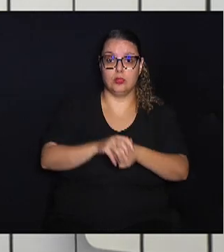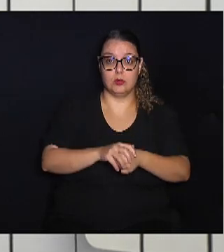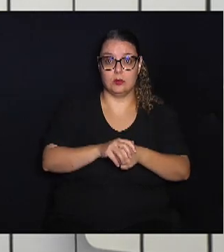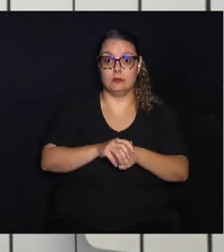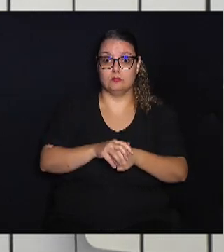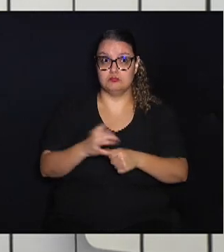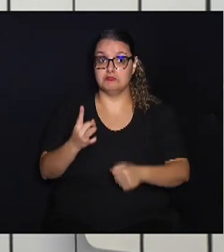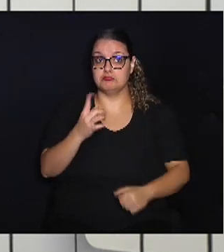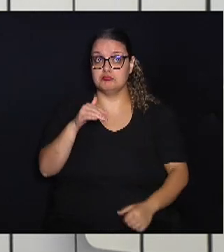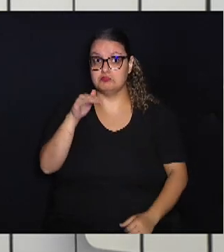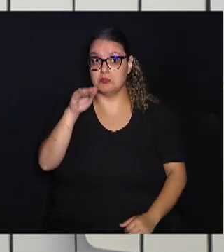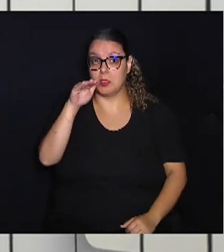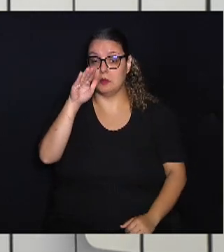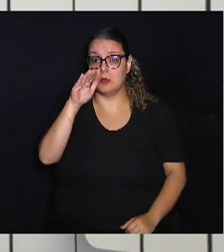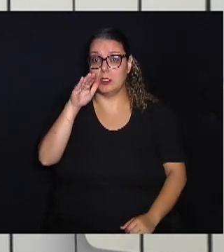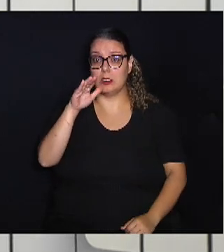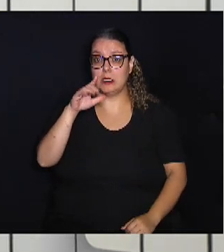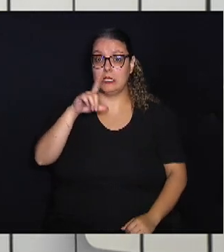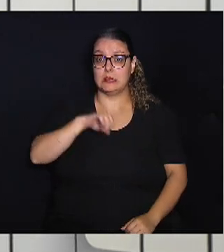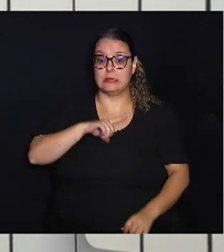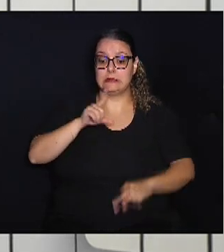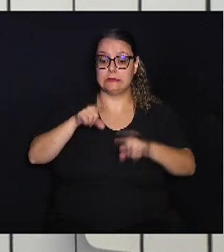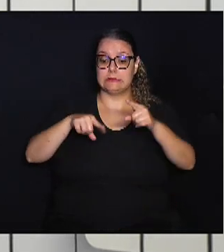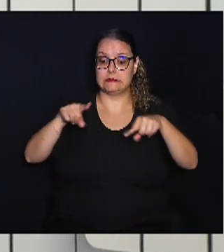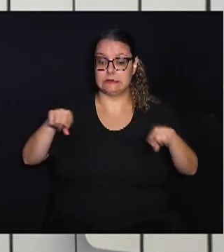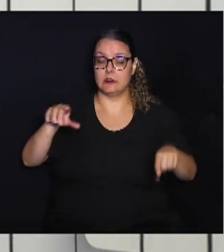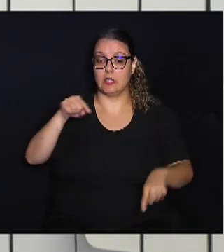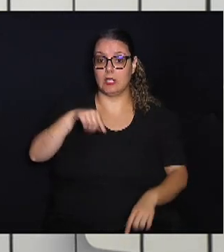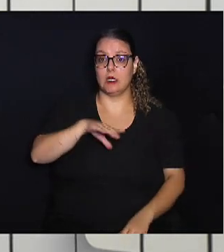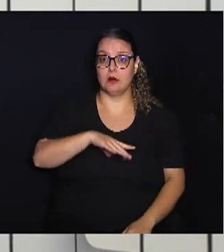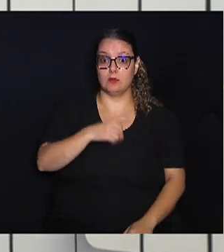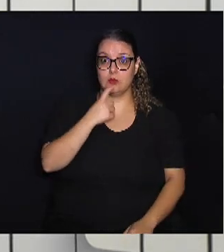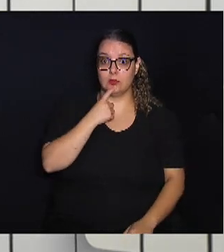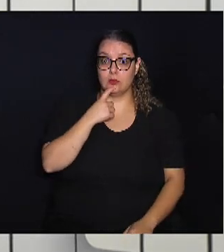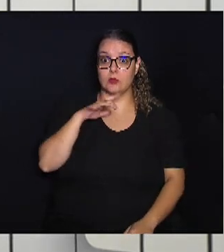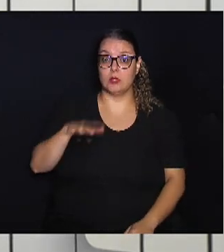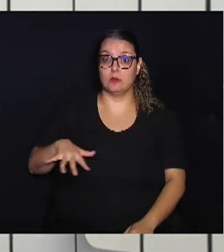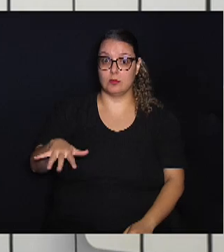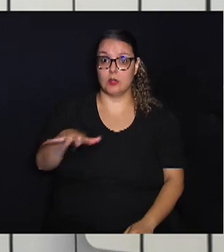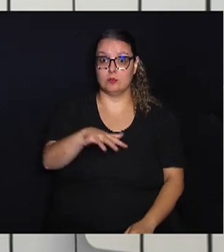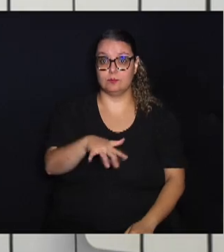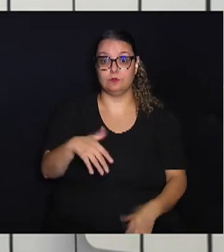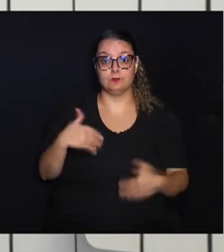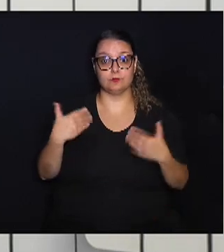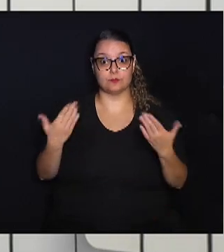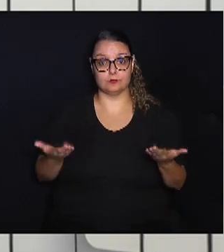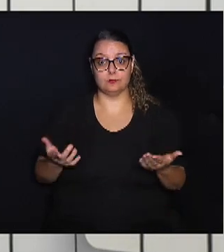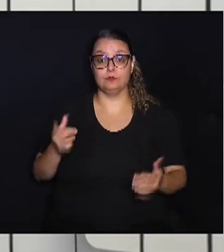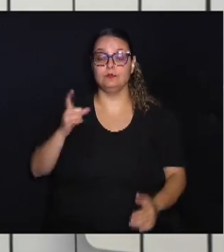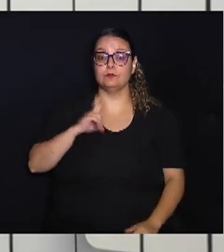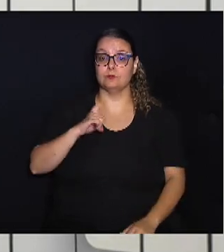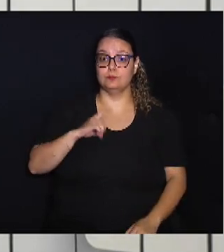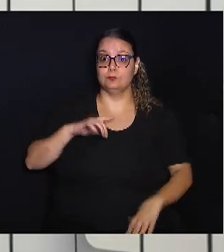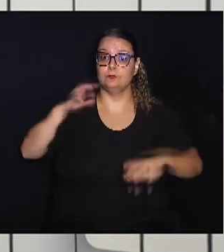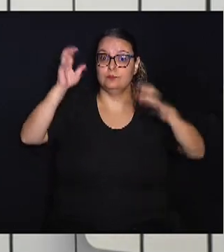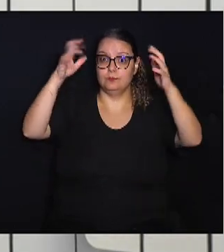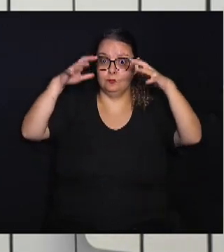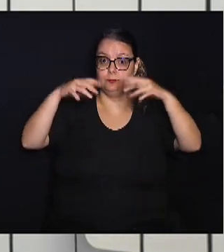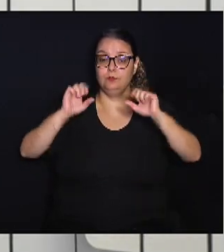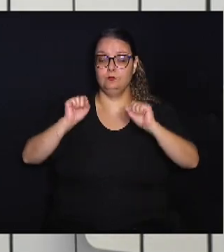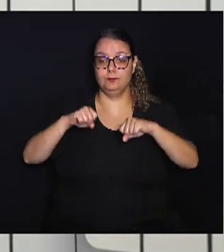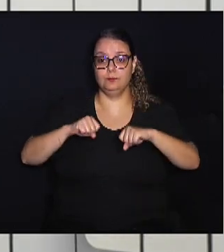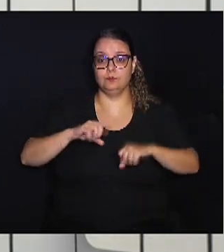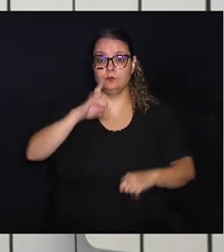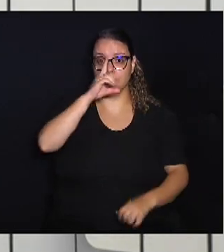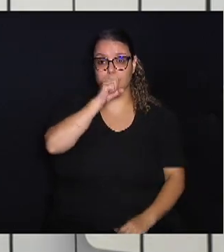mais elevadas deixa o tempo instável aqui em Campinas e região. E com isso, tem previsão de chuva tanto para